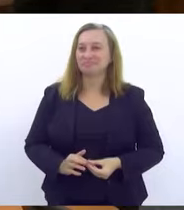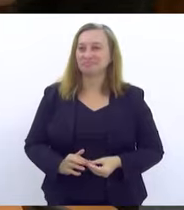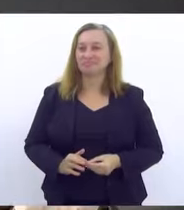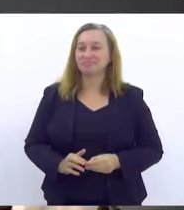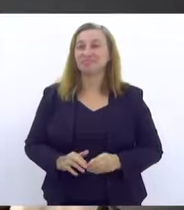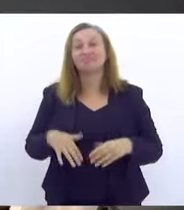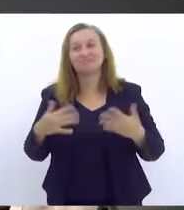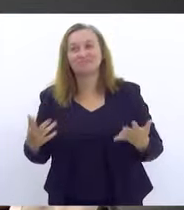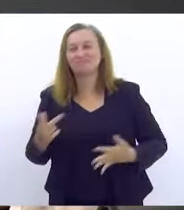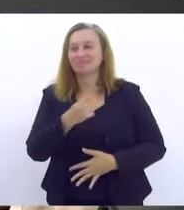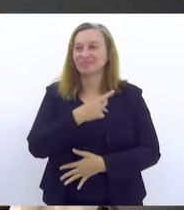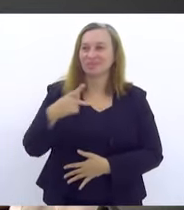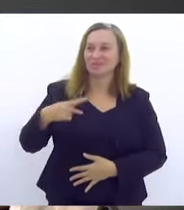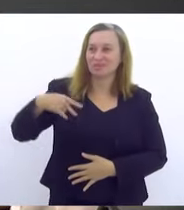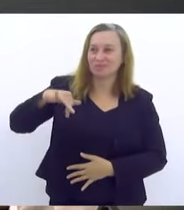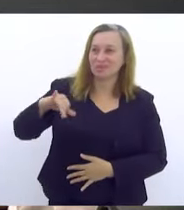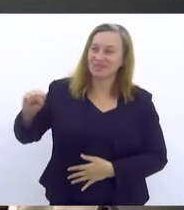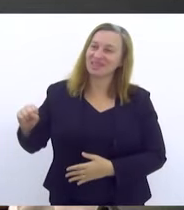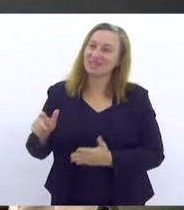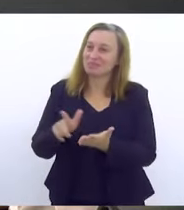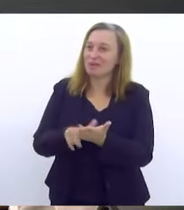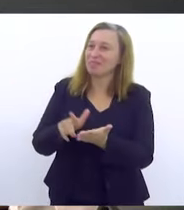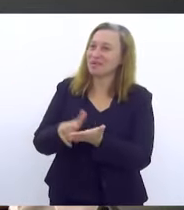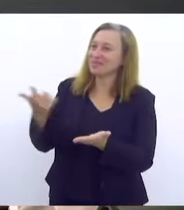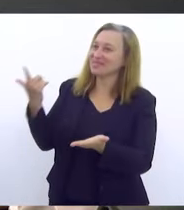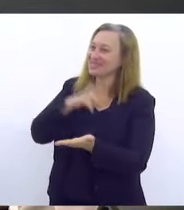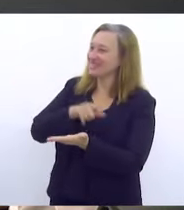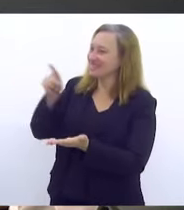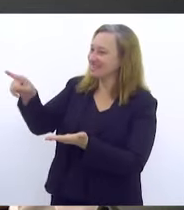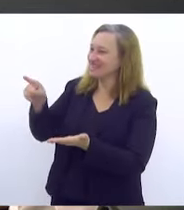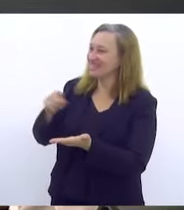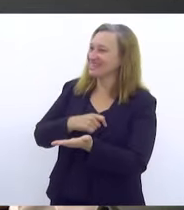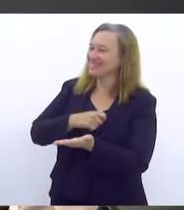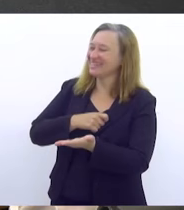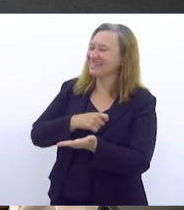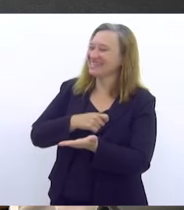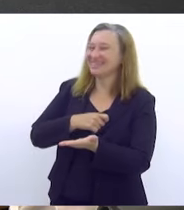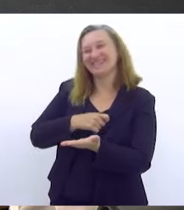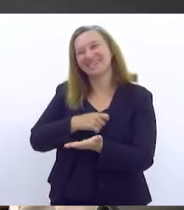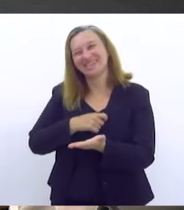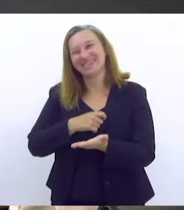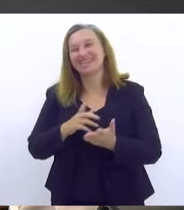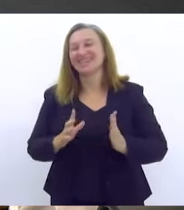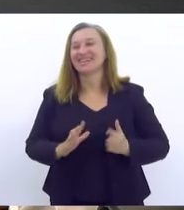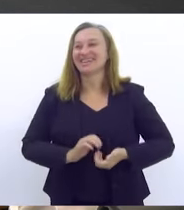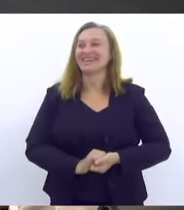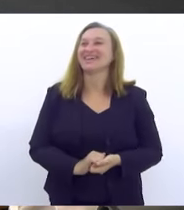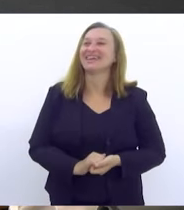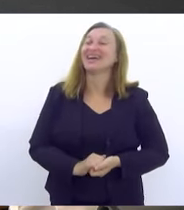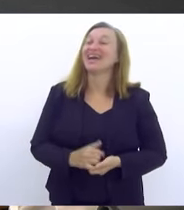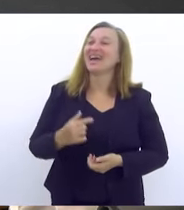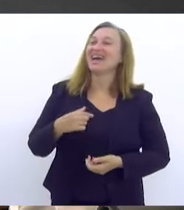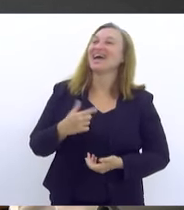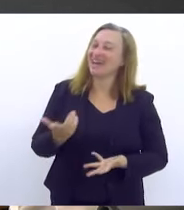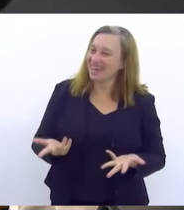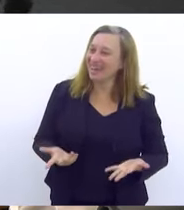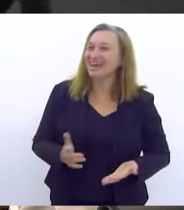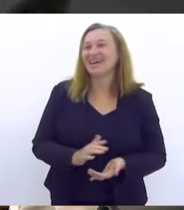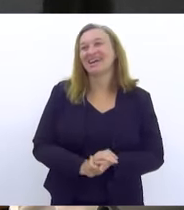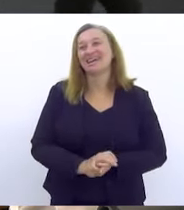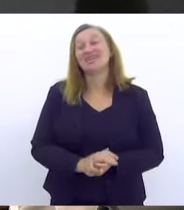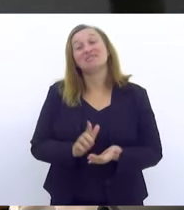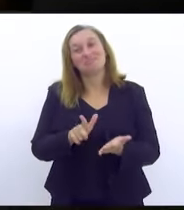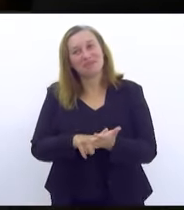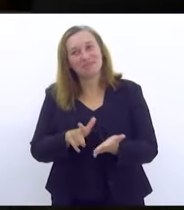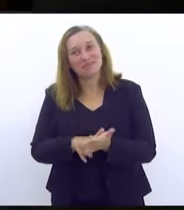Até o pastor Moisés ganhou o papelzinho. Eu acho que a chave da noite hoje, fui vítima da noite, também, né? É o